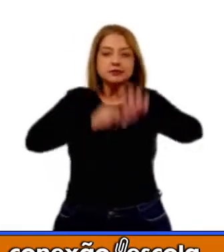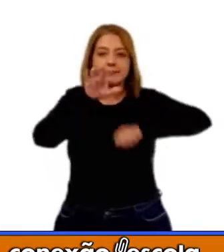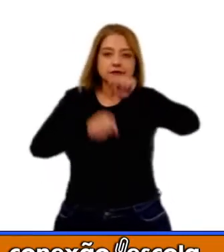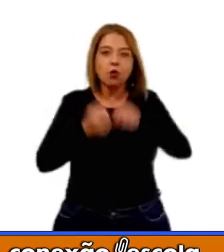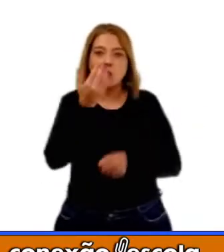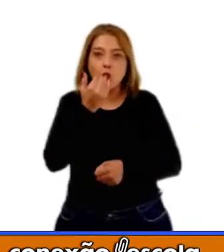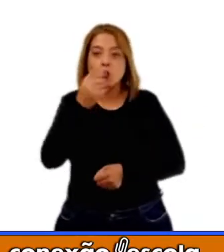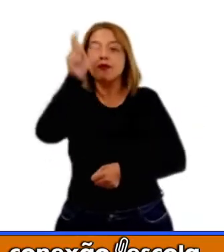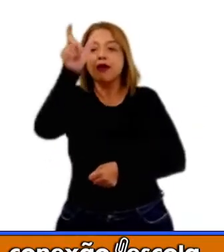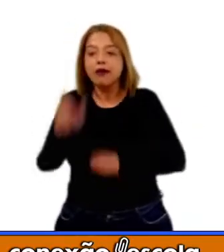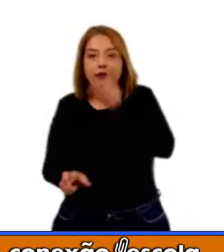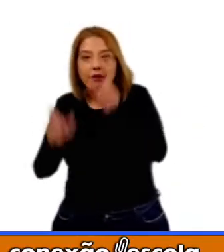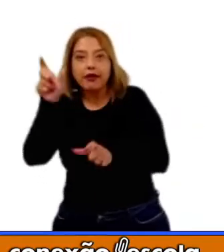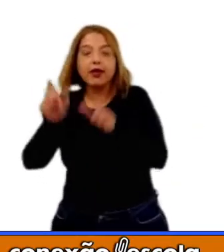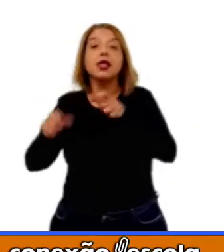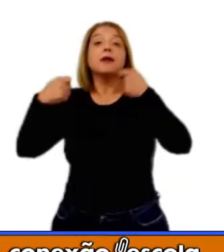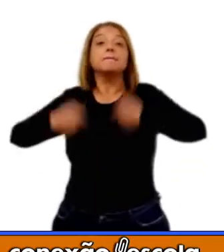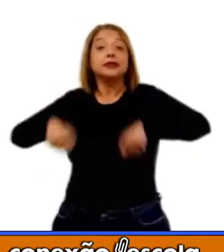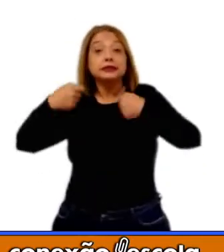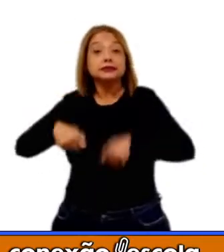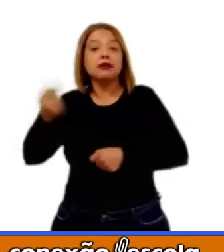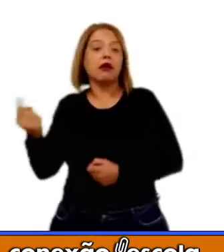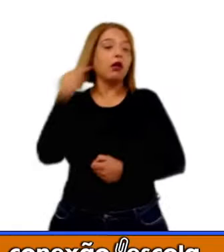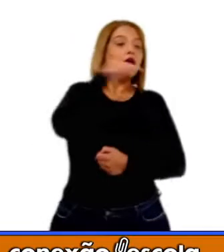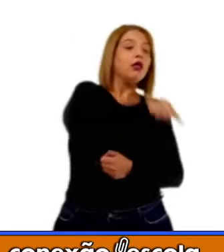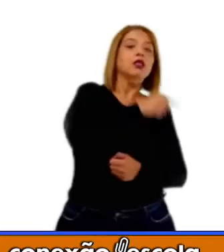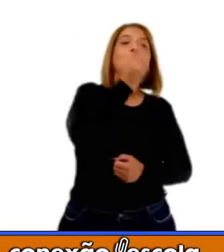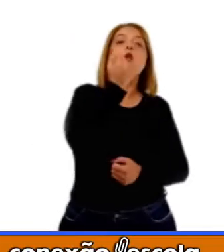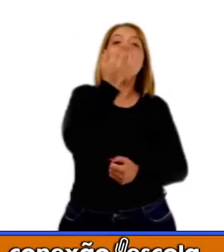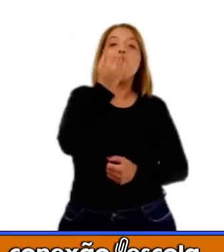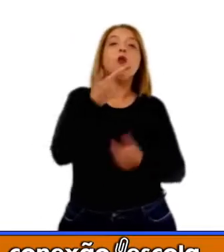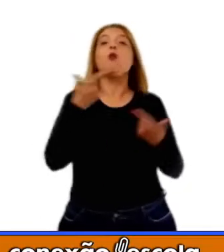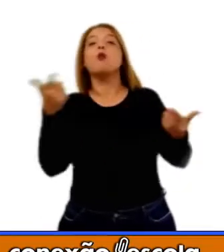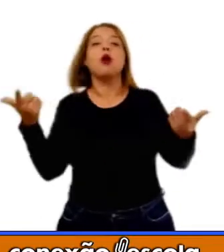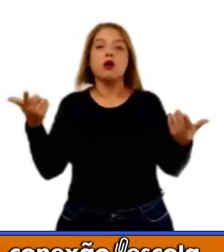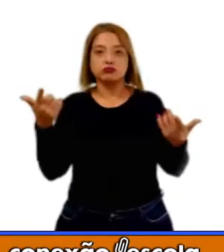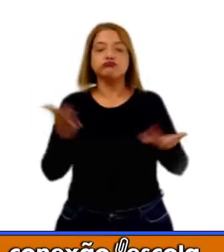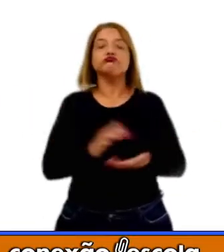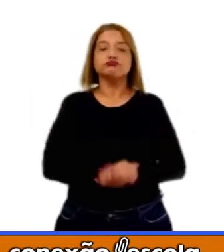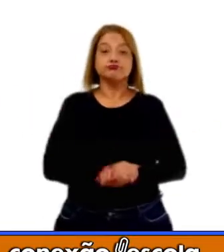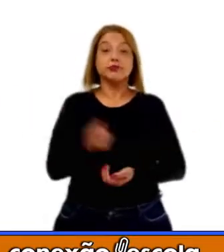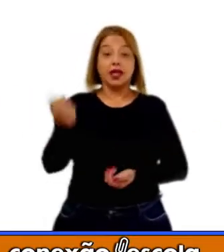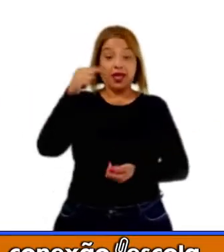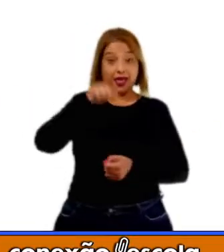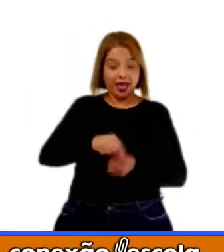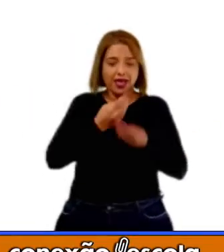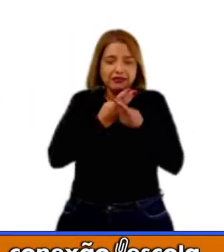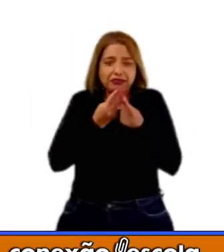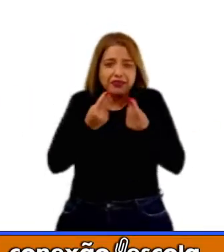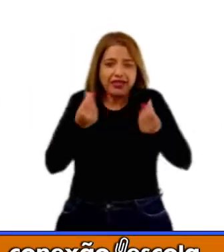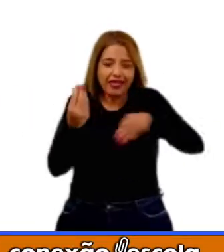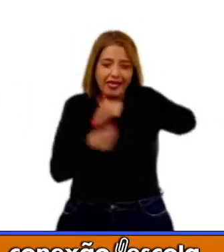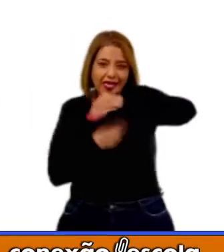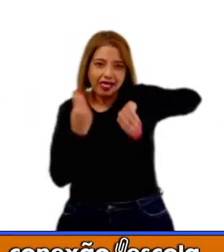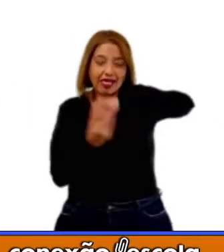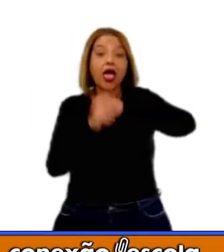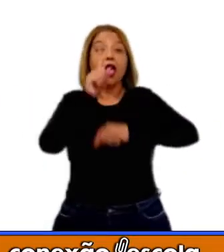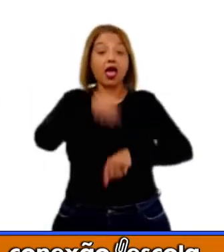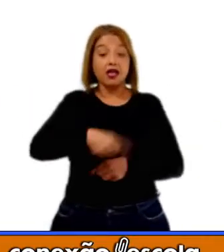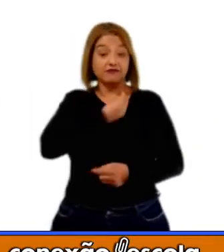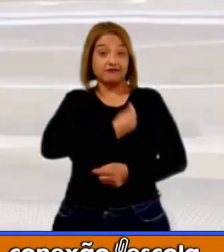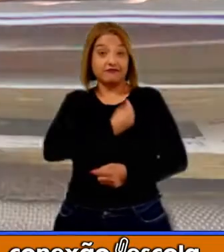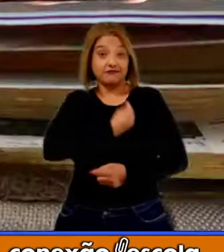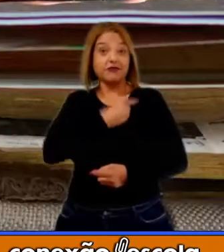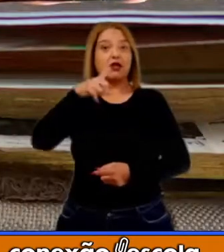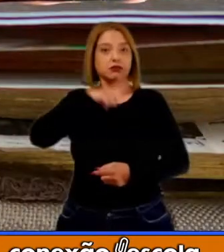são seres vivos que dependem de outro ser para se alimentar. E os decompositores são os seres vivos